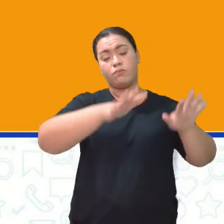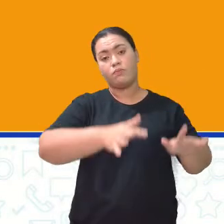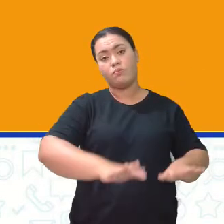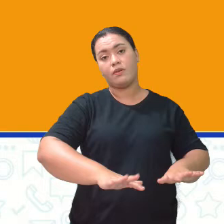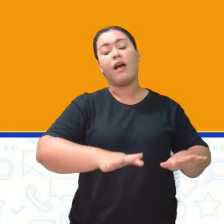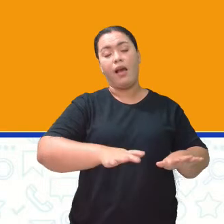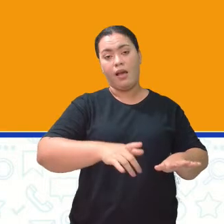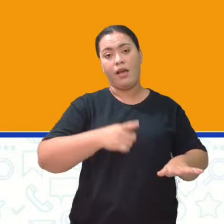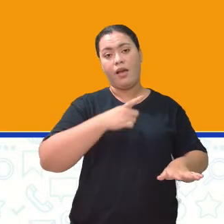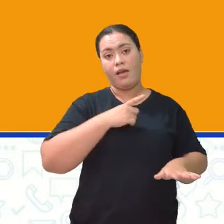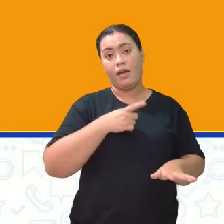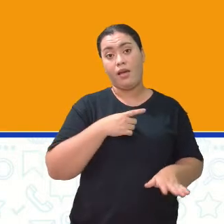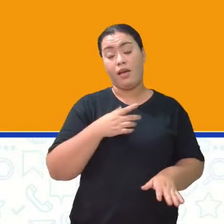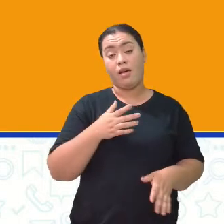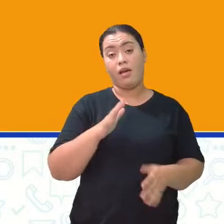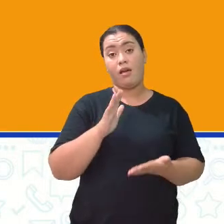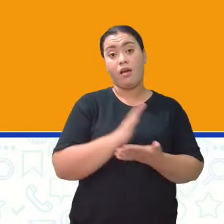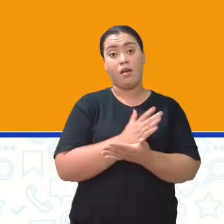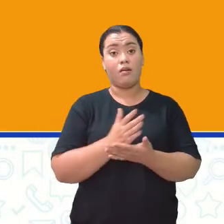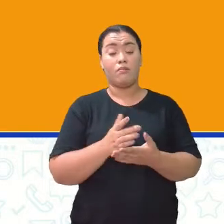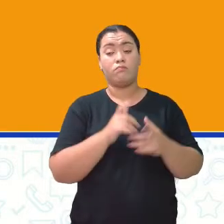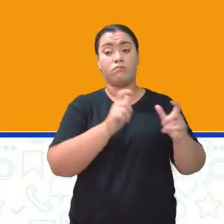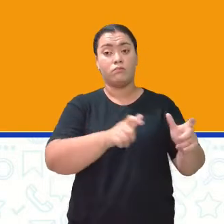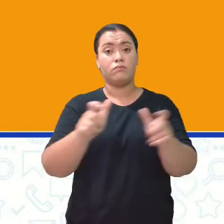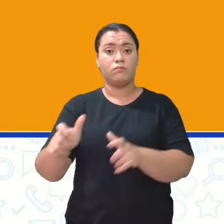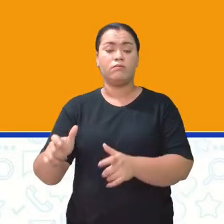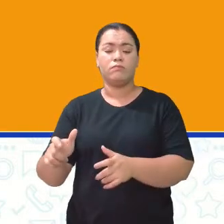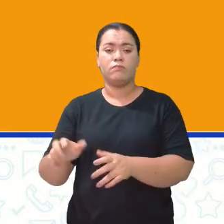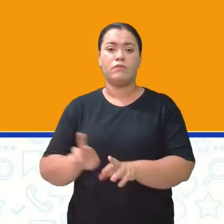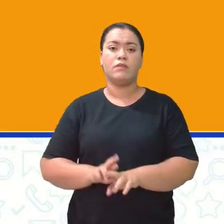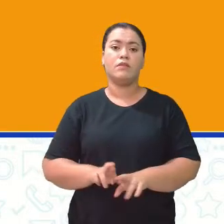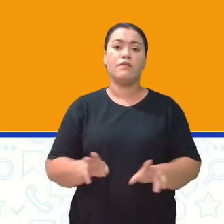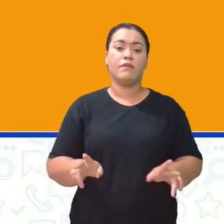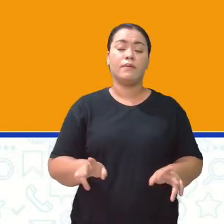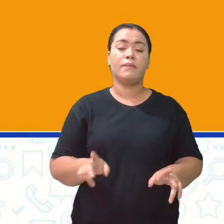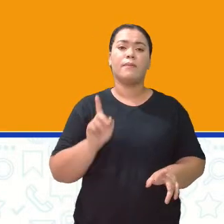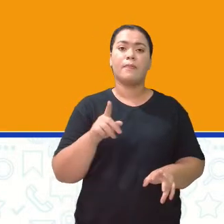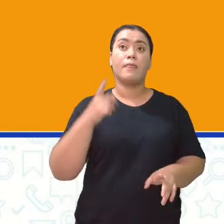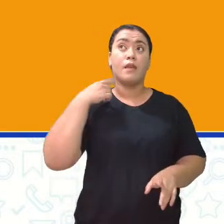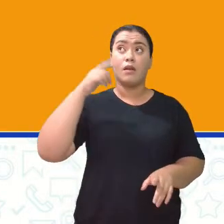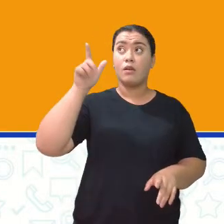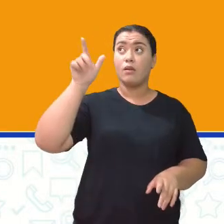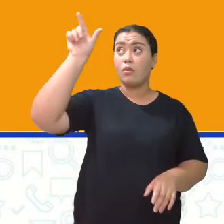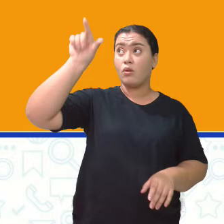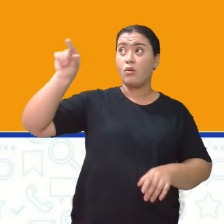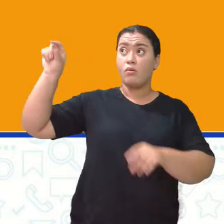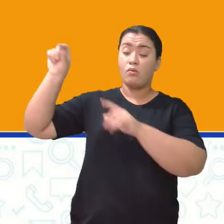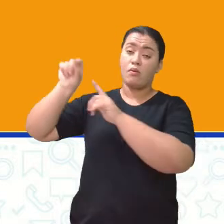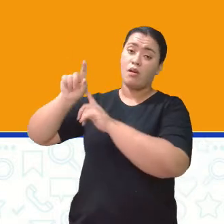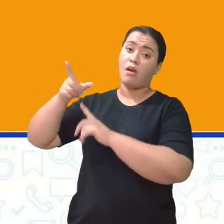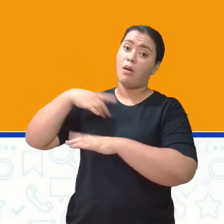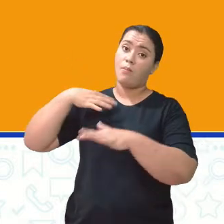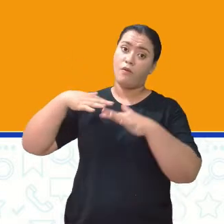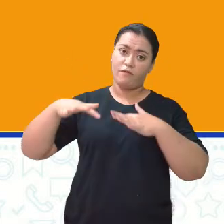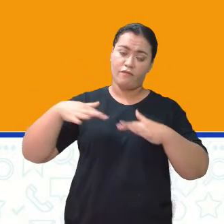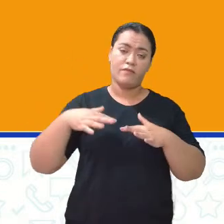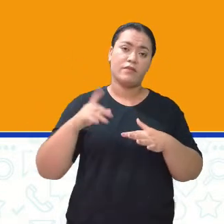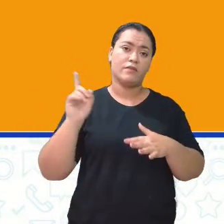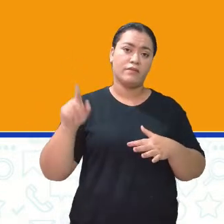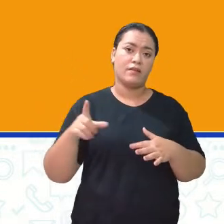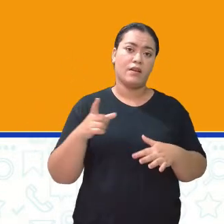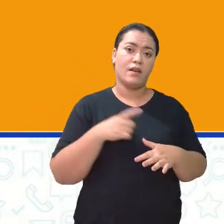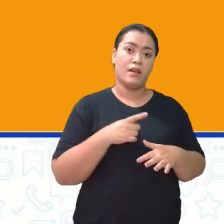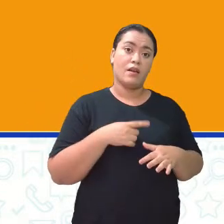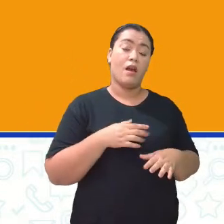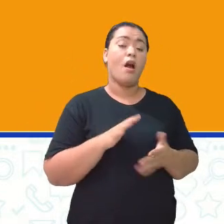em diferentes regiões do globo. Porque nós vimos que a Lua, como ela realiza o movimento, então tem locais que